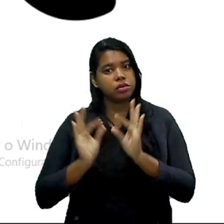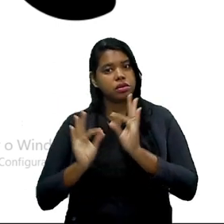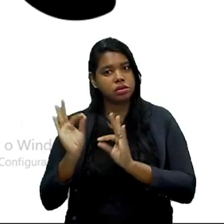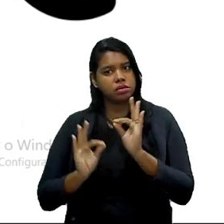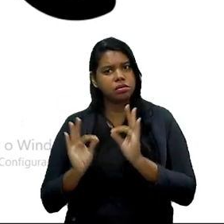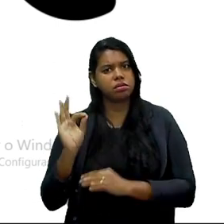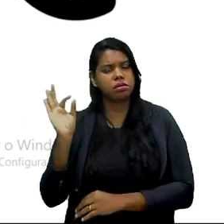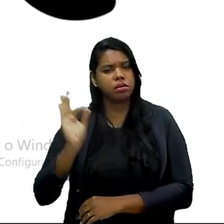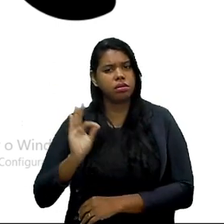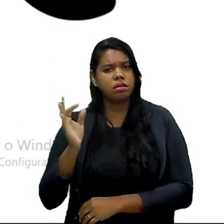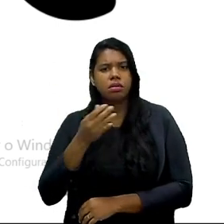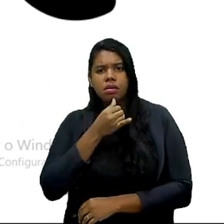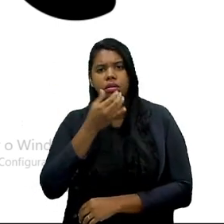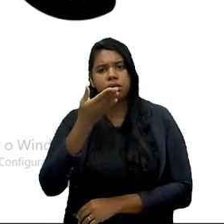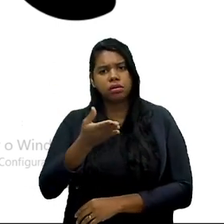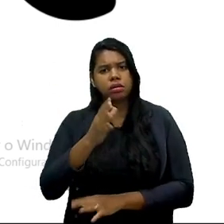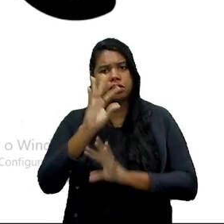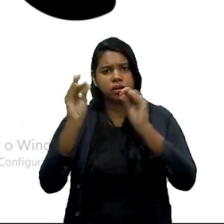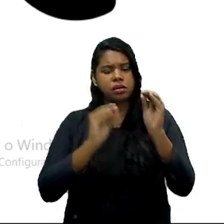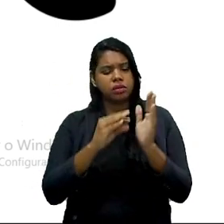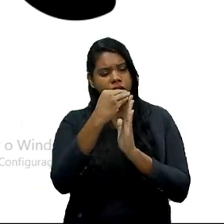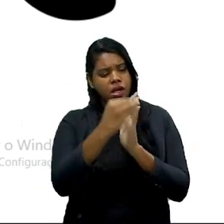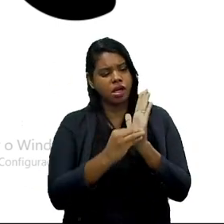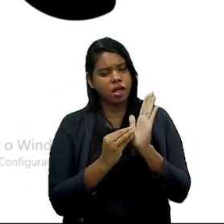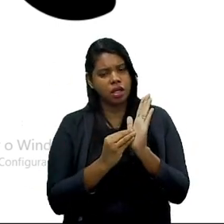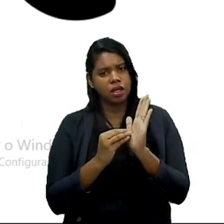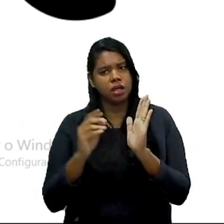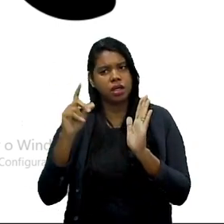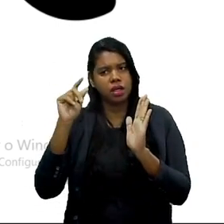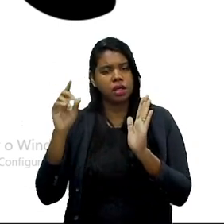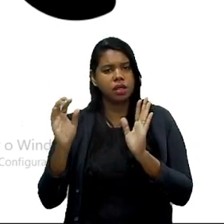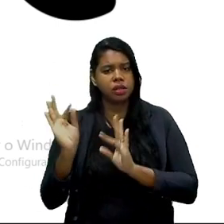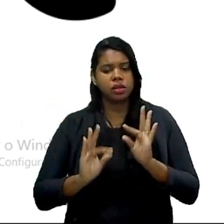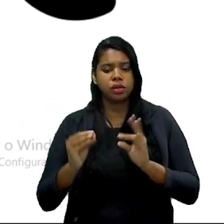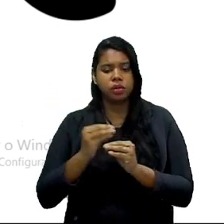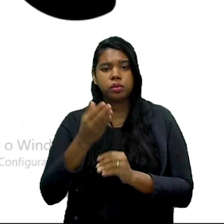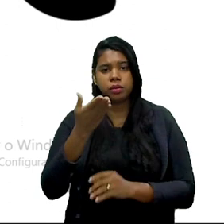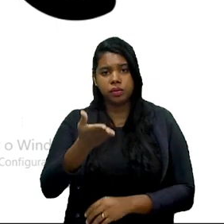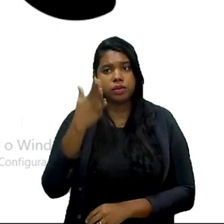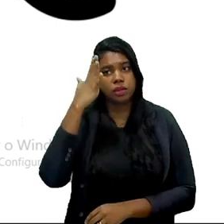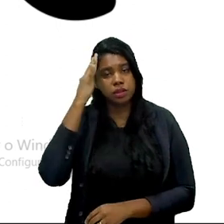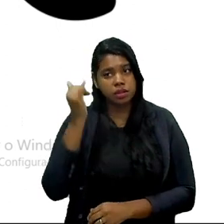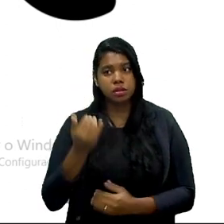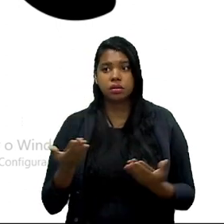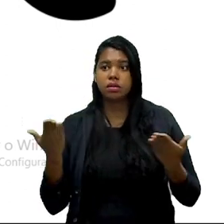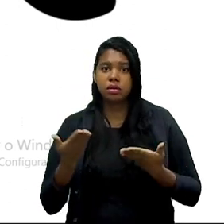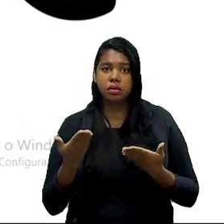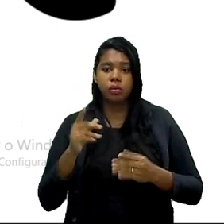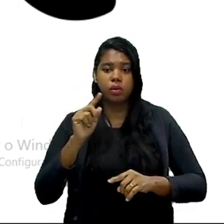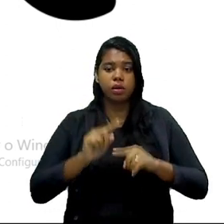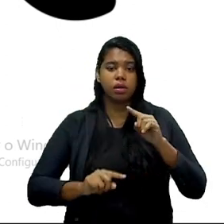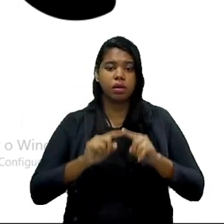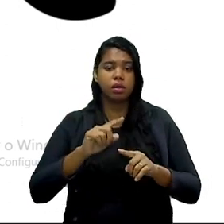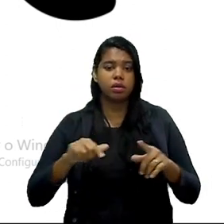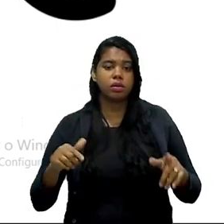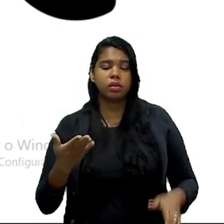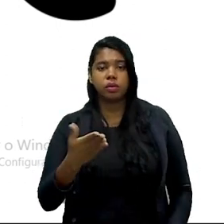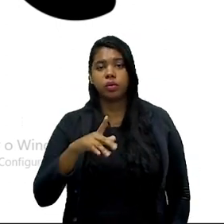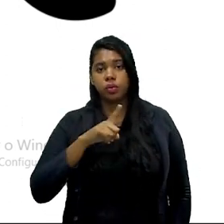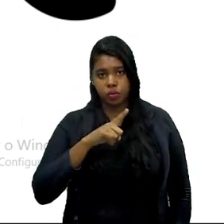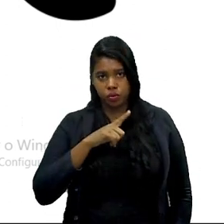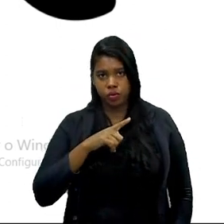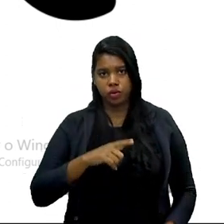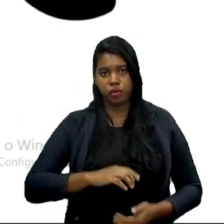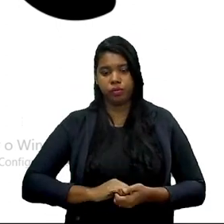quê? Porque você vai incorporar todos os itens de custo para saber quanto aquele produto ele teve de